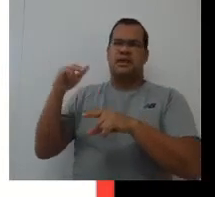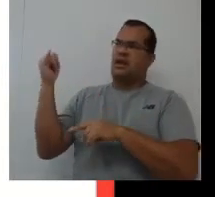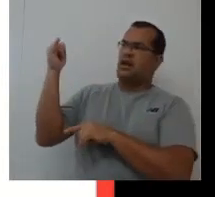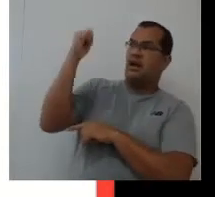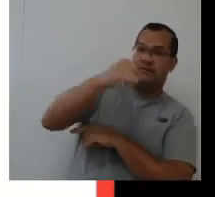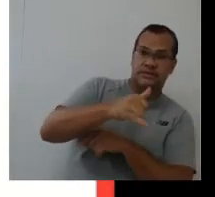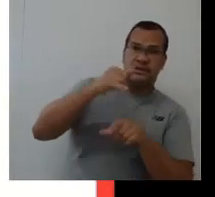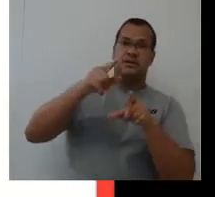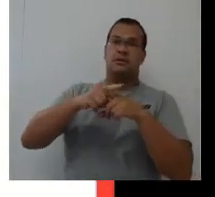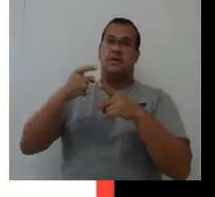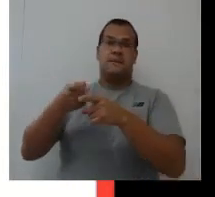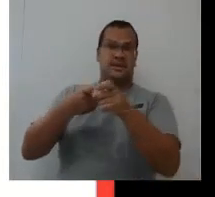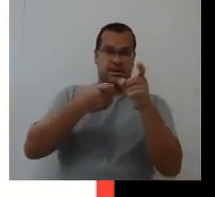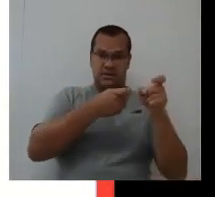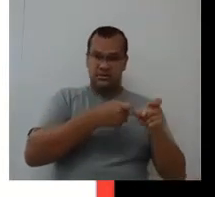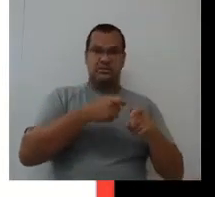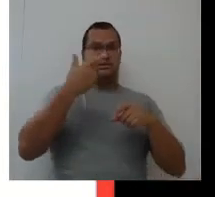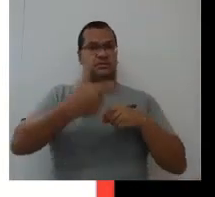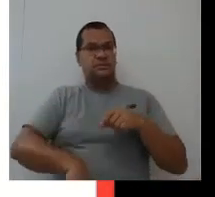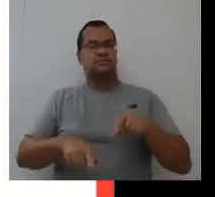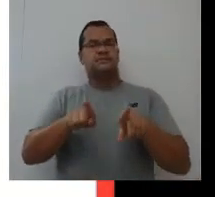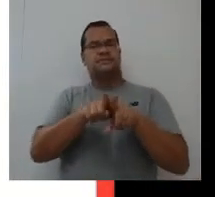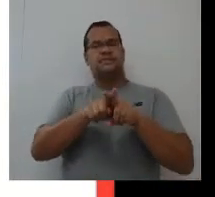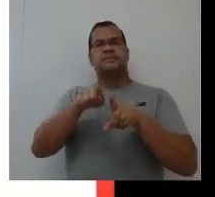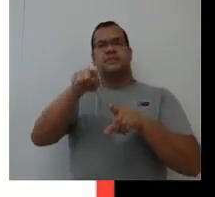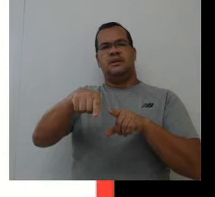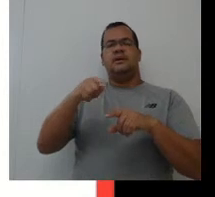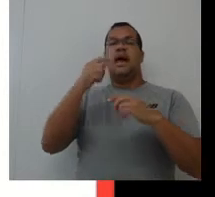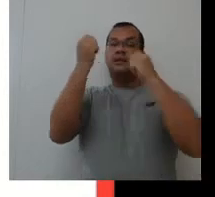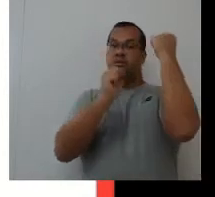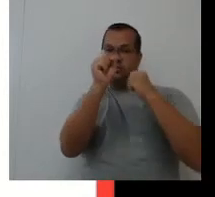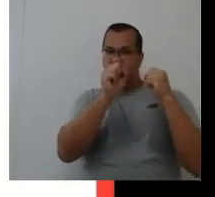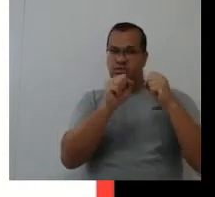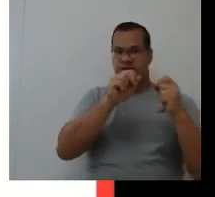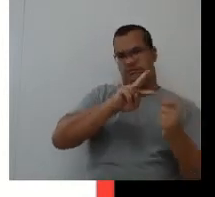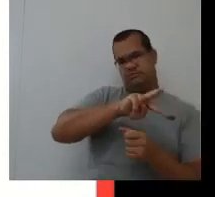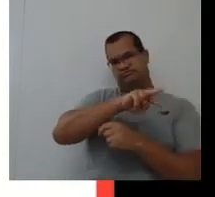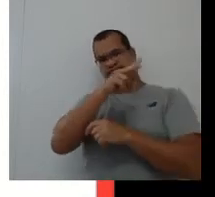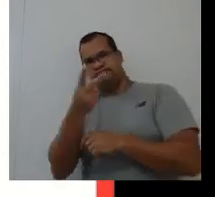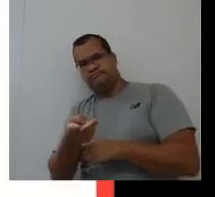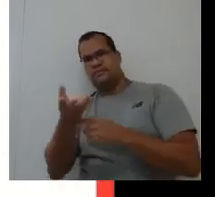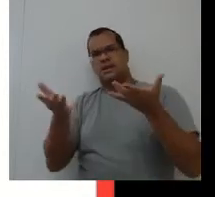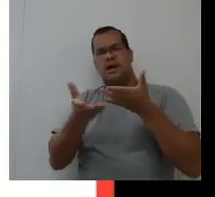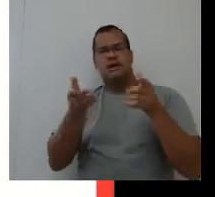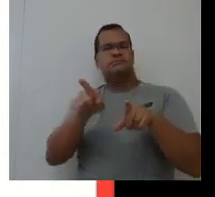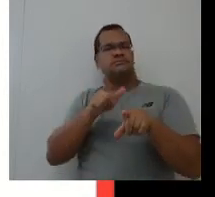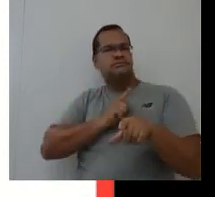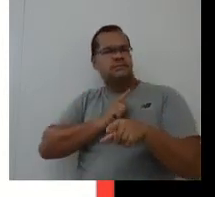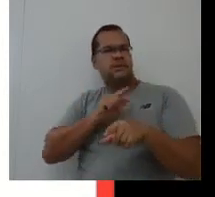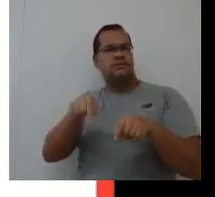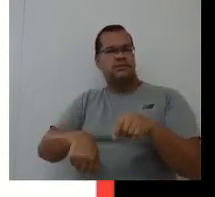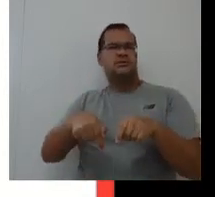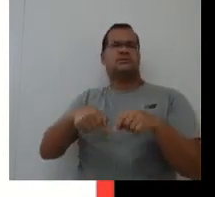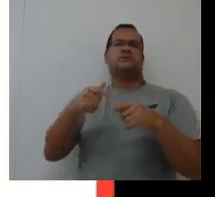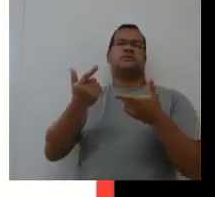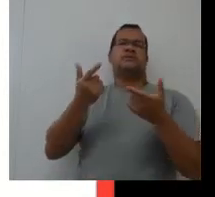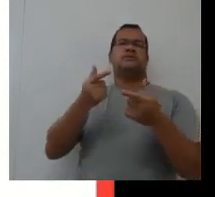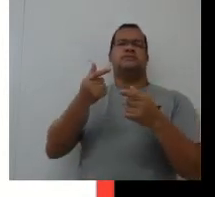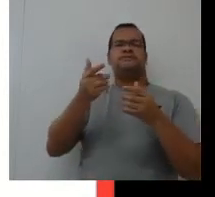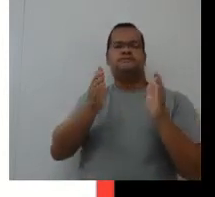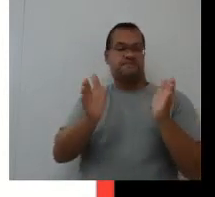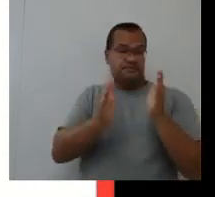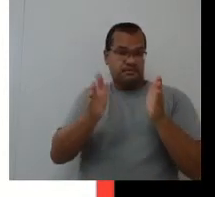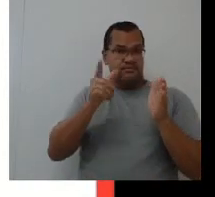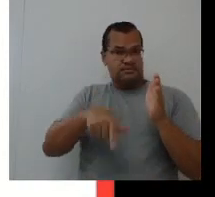potentes. Então, a tecnologia da Revolução Industrial serviu aqui na guerra, que tem a situação das trincheiras, que é aquilo que a gente fala lá de uma das fases da guerra,